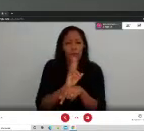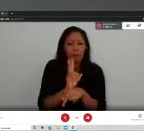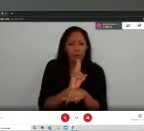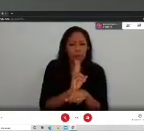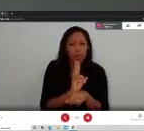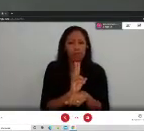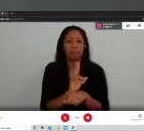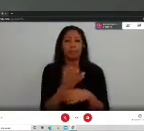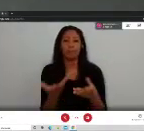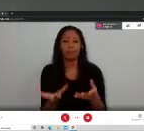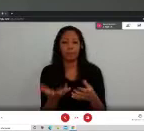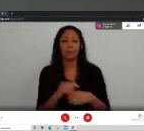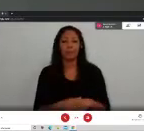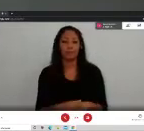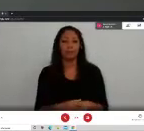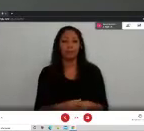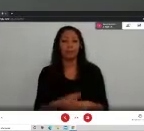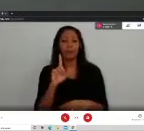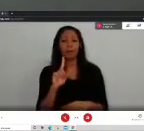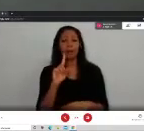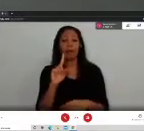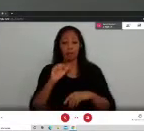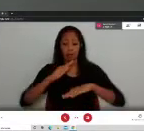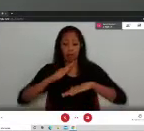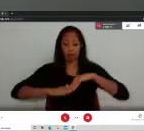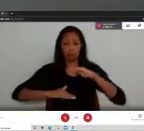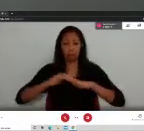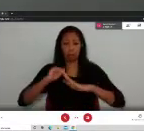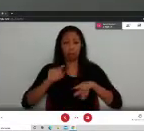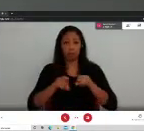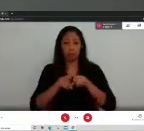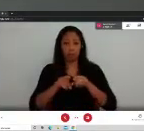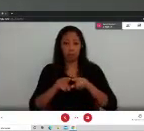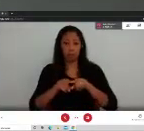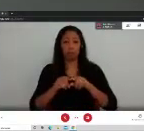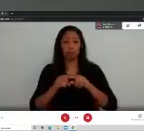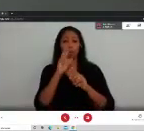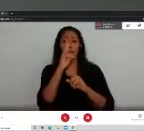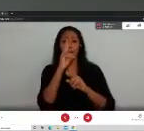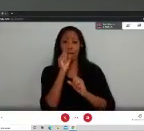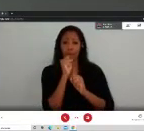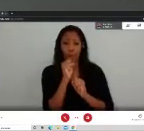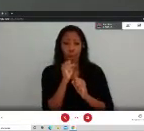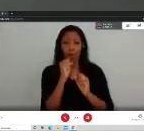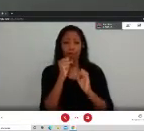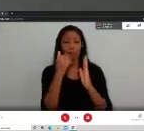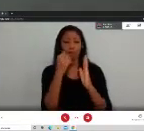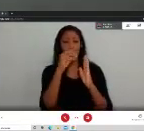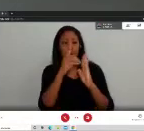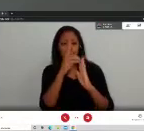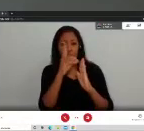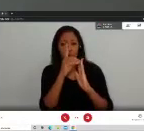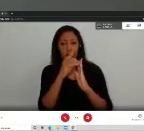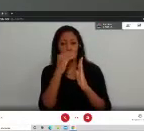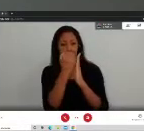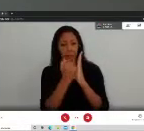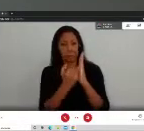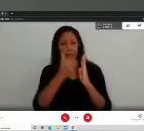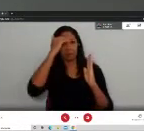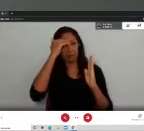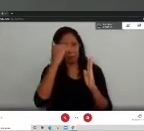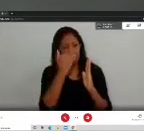Usando praticamente da sua função, às vezes até da força, para cumprir um decreto estadual. E eu creio